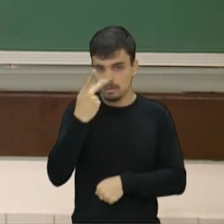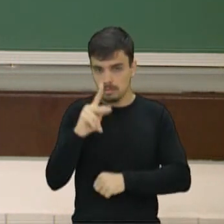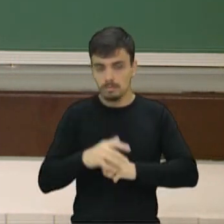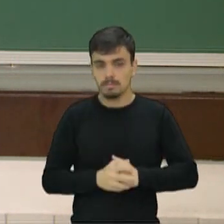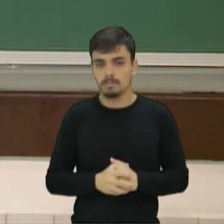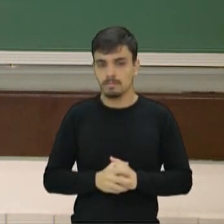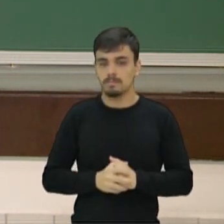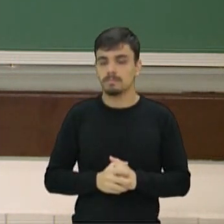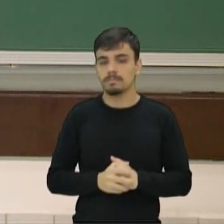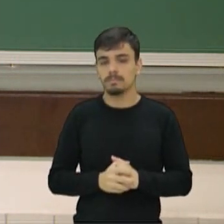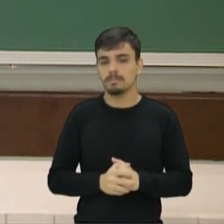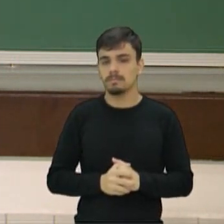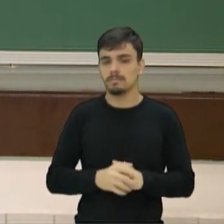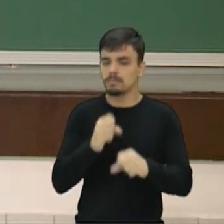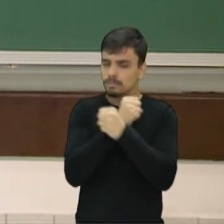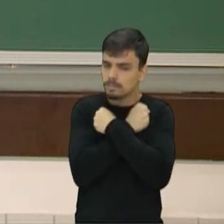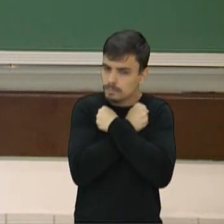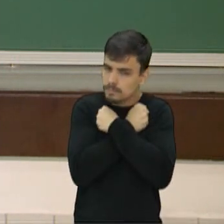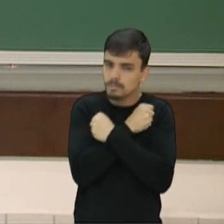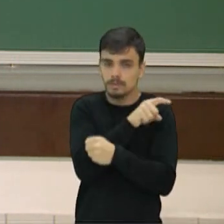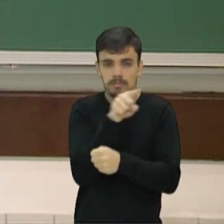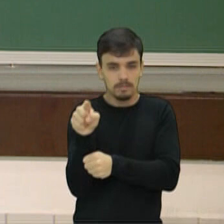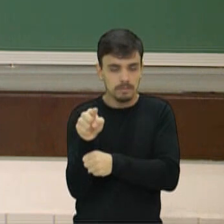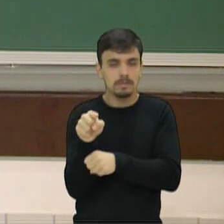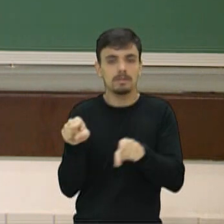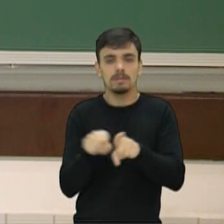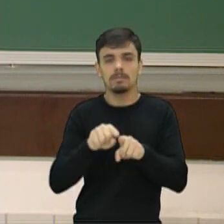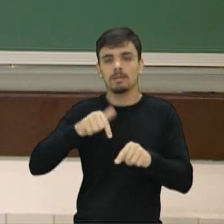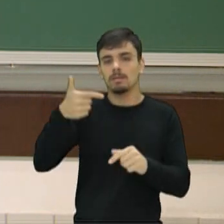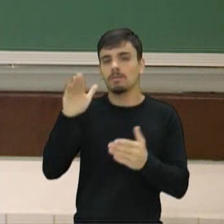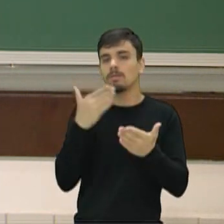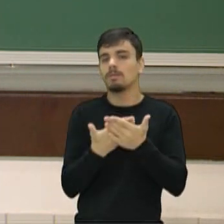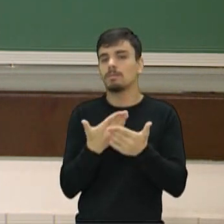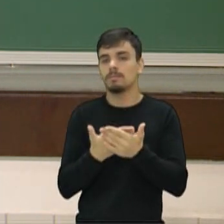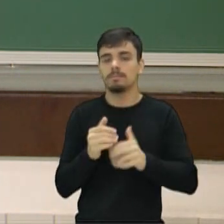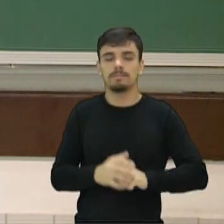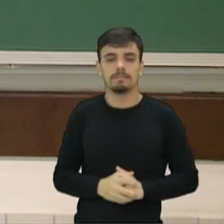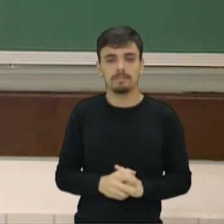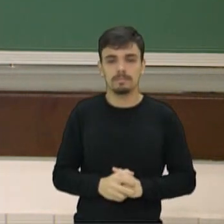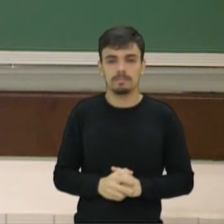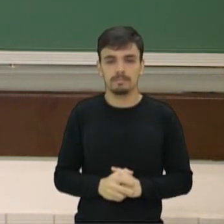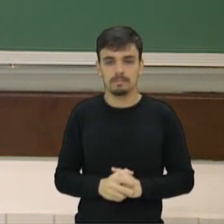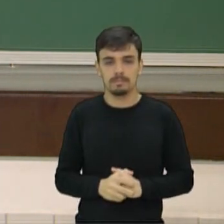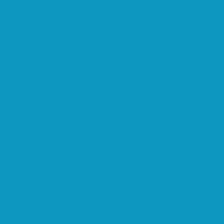sua presença. Beleza? Um forte abraço, pessoal, e até a nossa próxima aula.